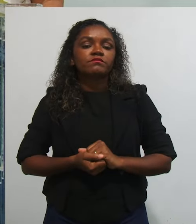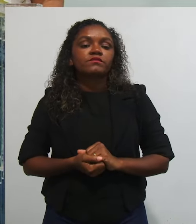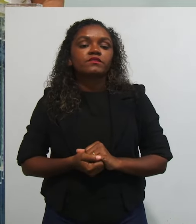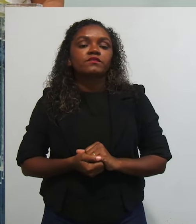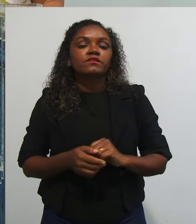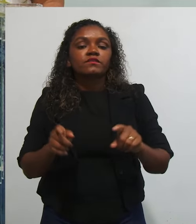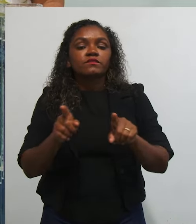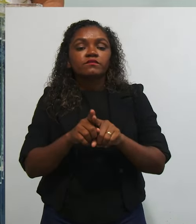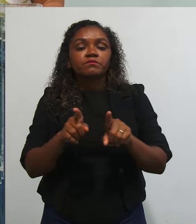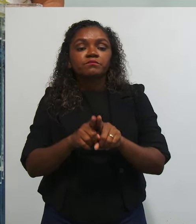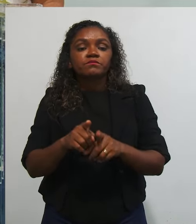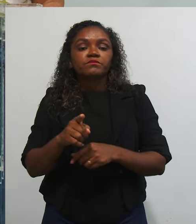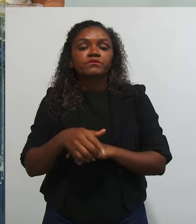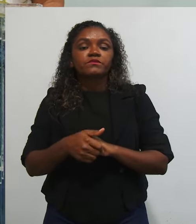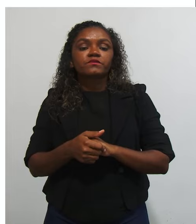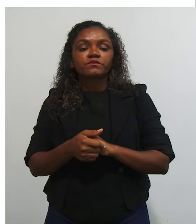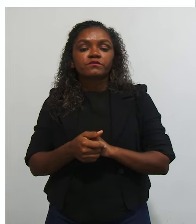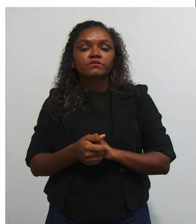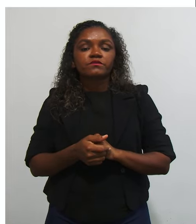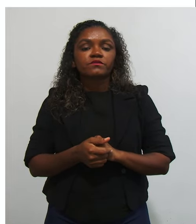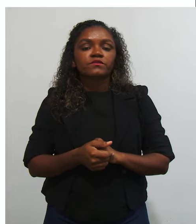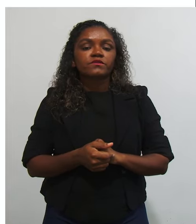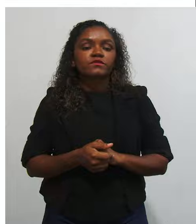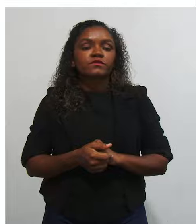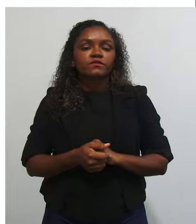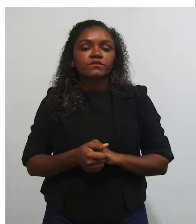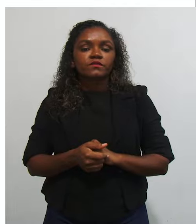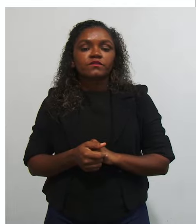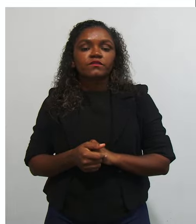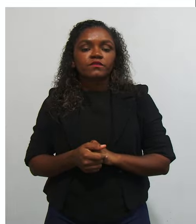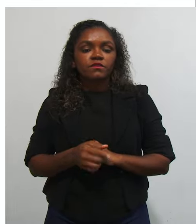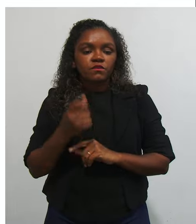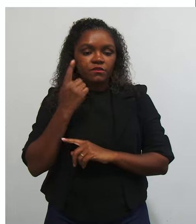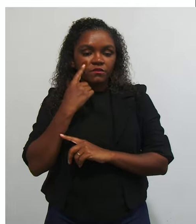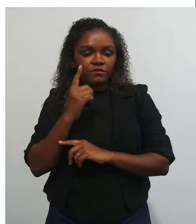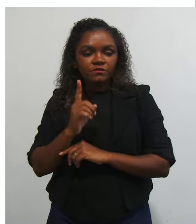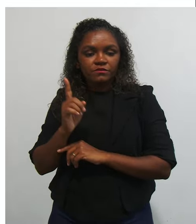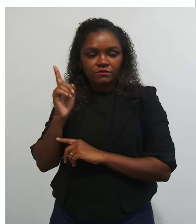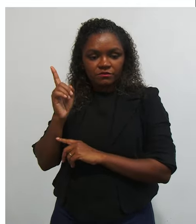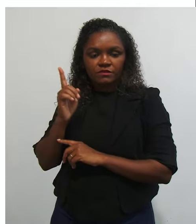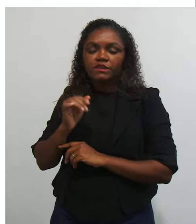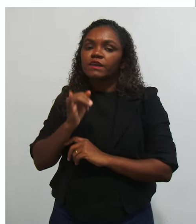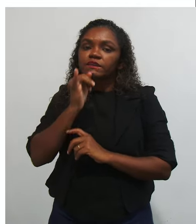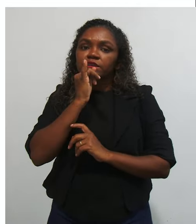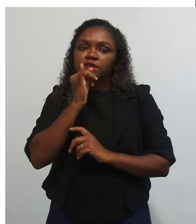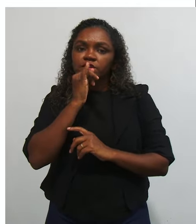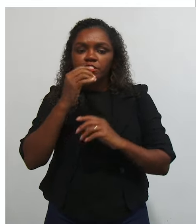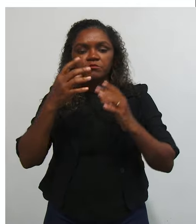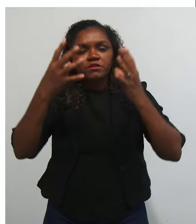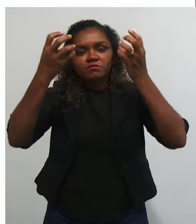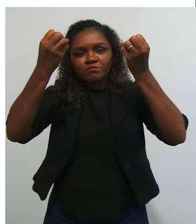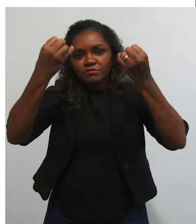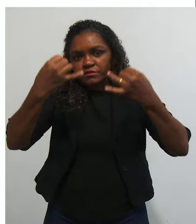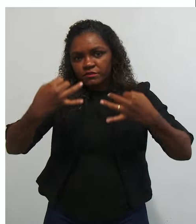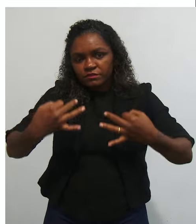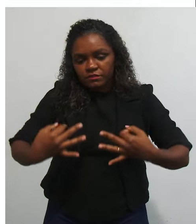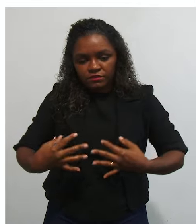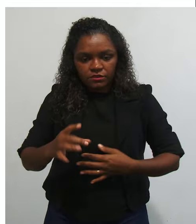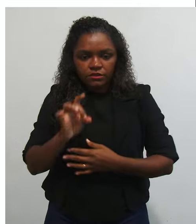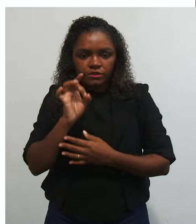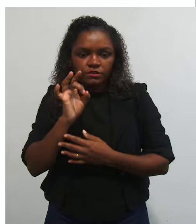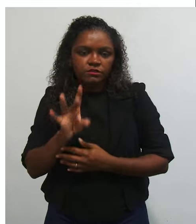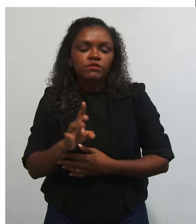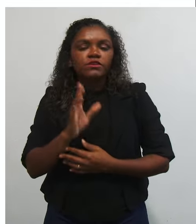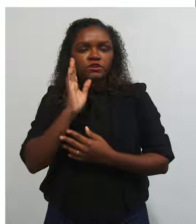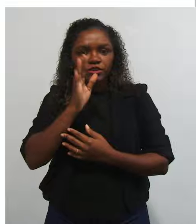E a classificação da despesa por natureza. Eu trago aqui essa é a exemplificação. Então, eu fui lá e